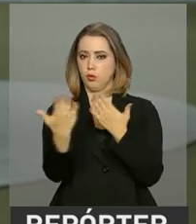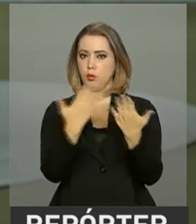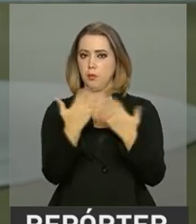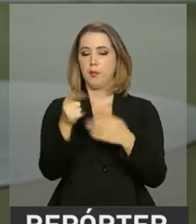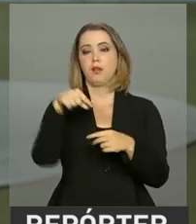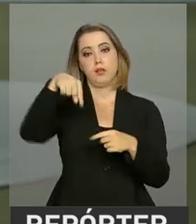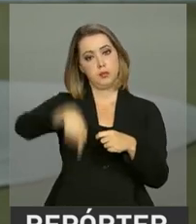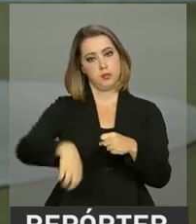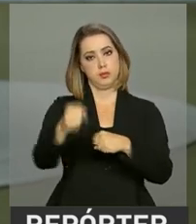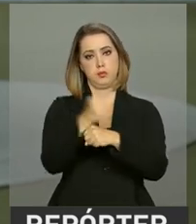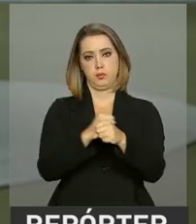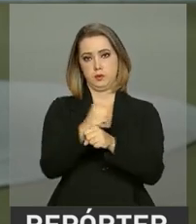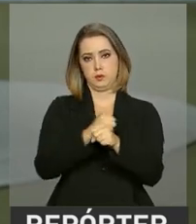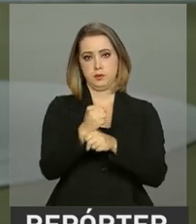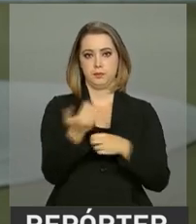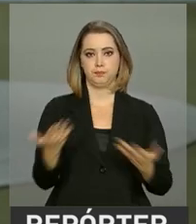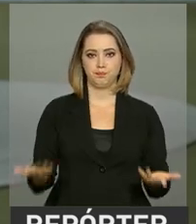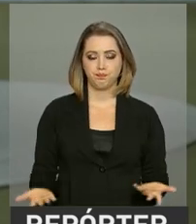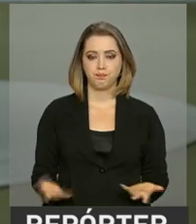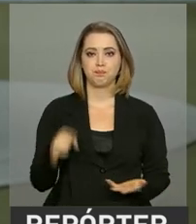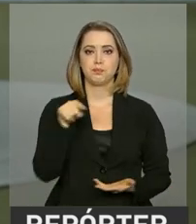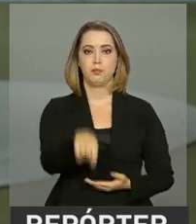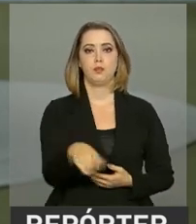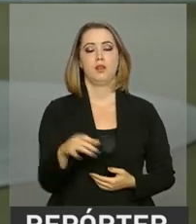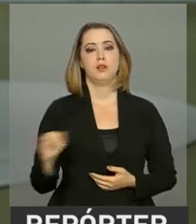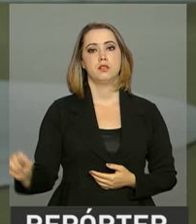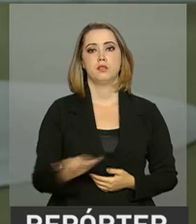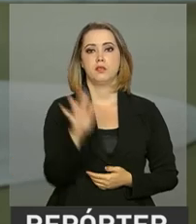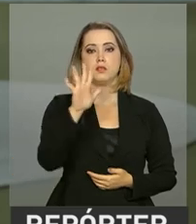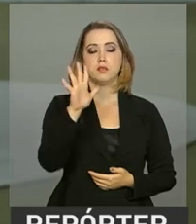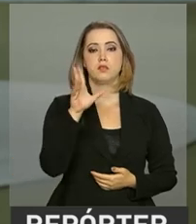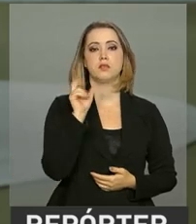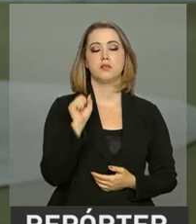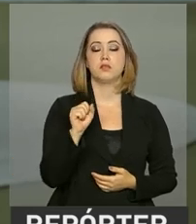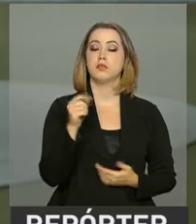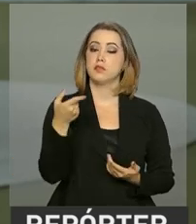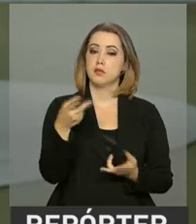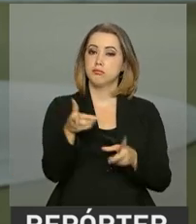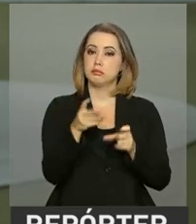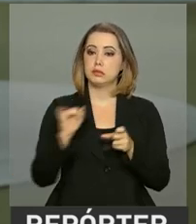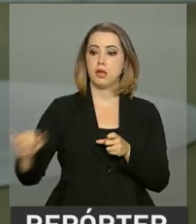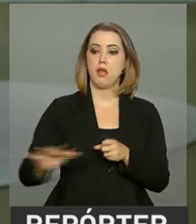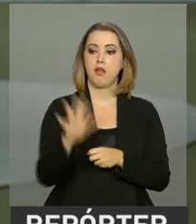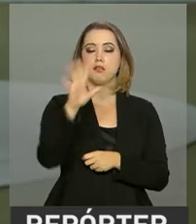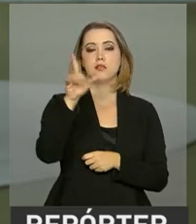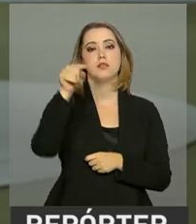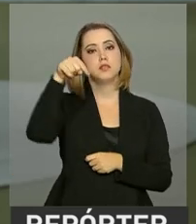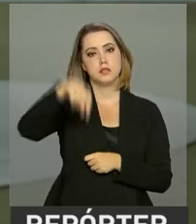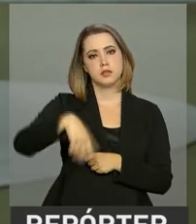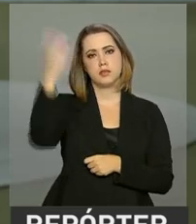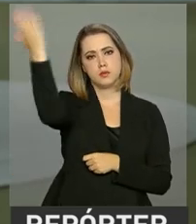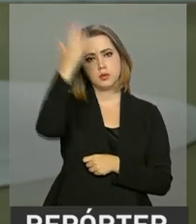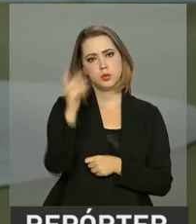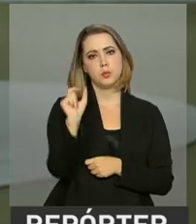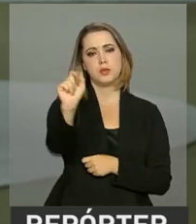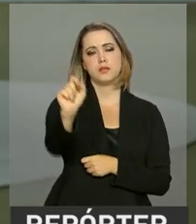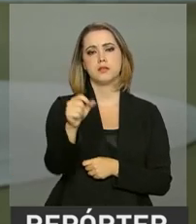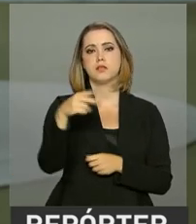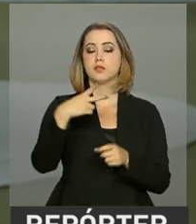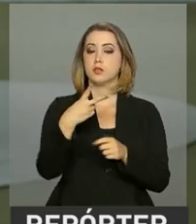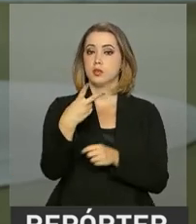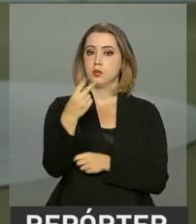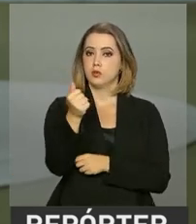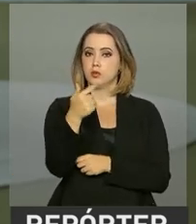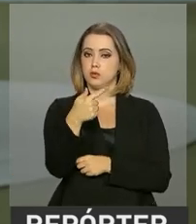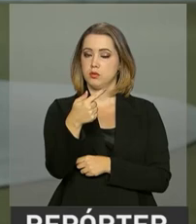ocorreram em 2016. Este é o índice previsto de inflação oficial para o país em